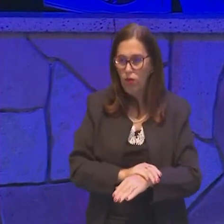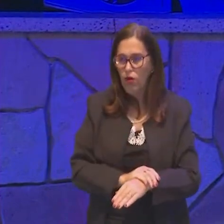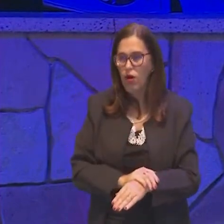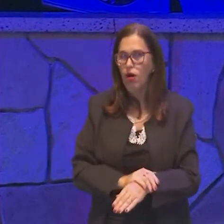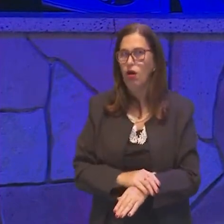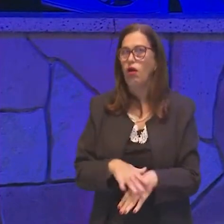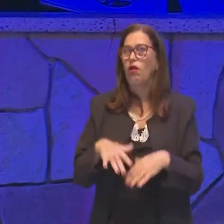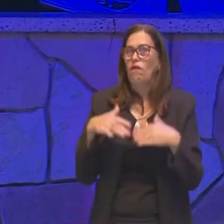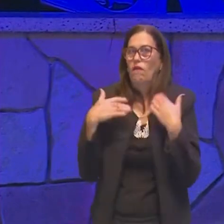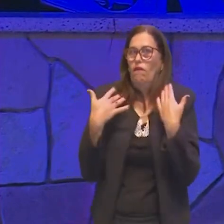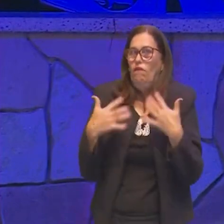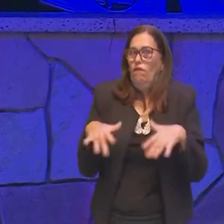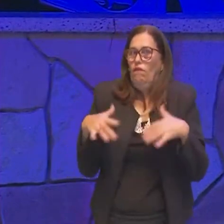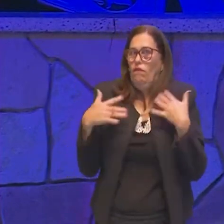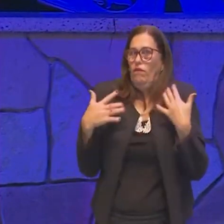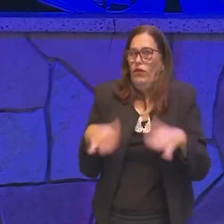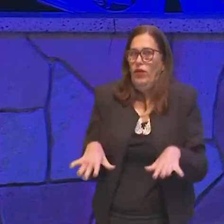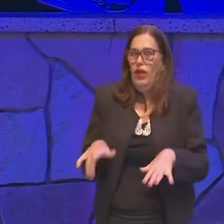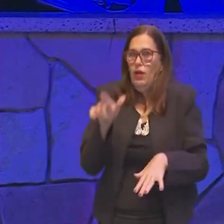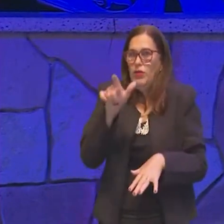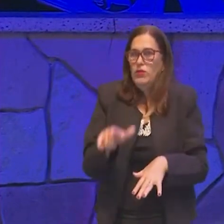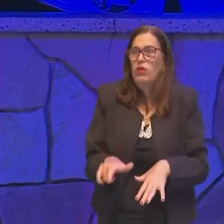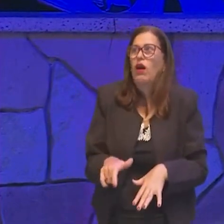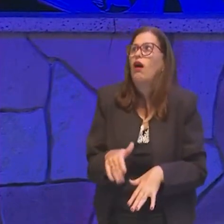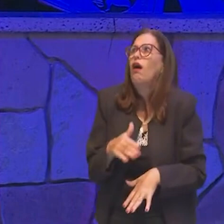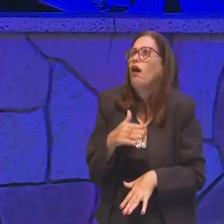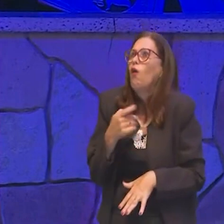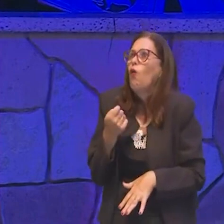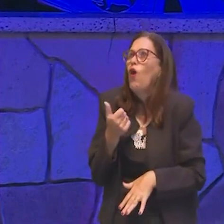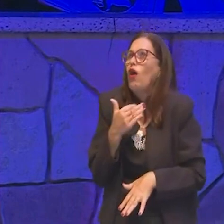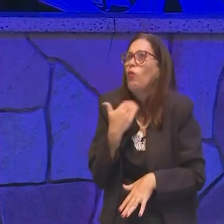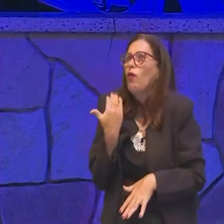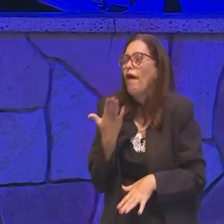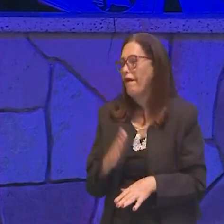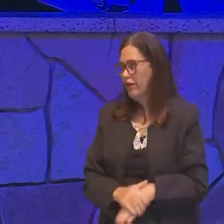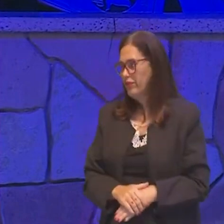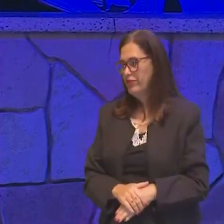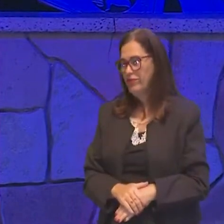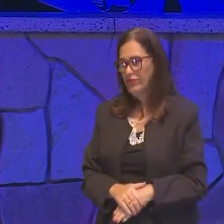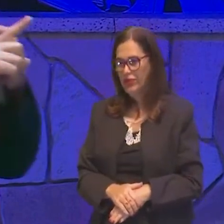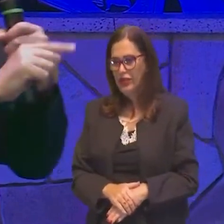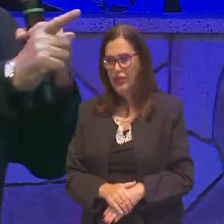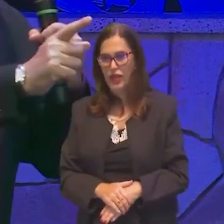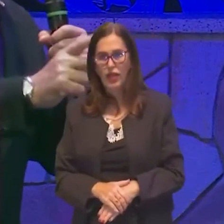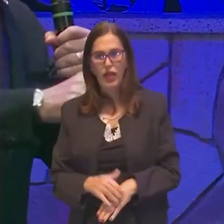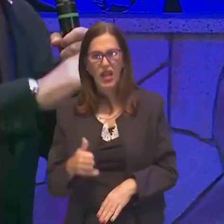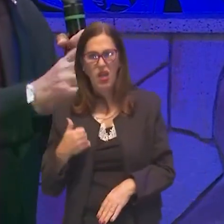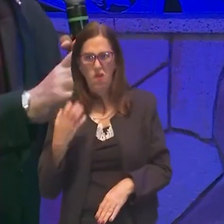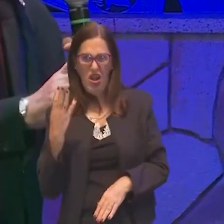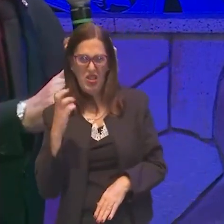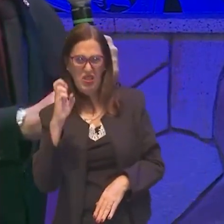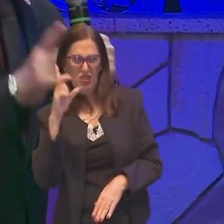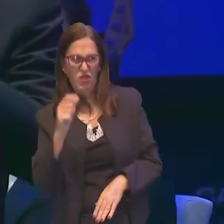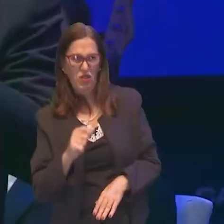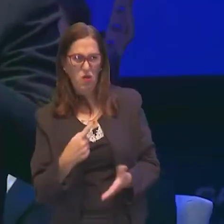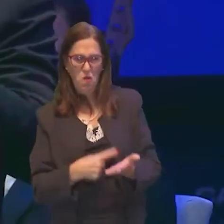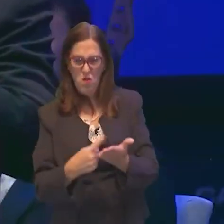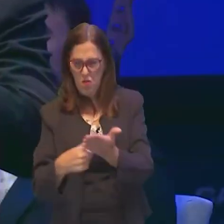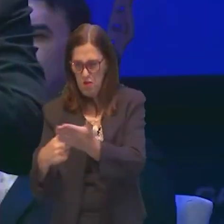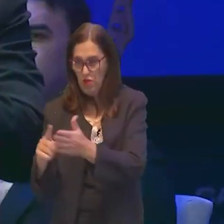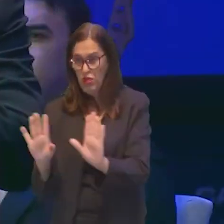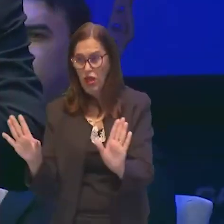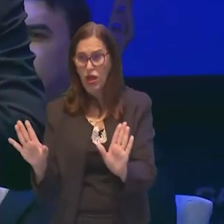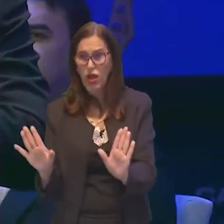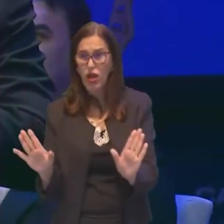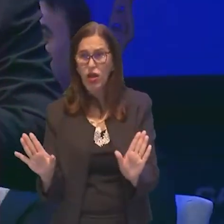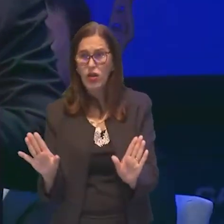tempo, a pessoa morre. E não é uma pessoa de 40 anos, 50 anos que tem muito compromisso, não. É uma pessoa